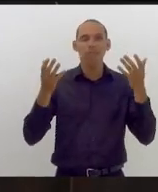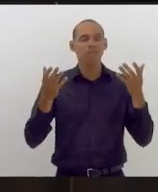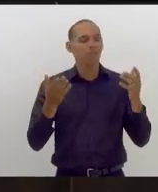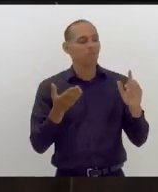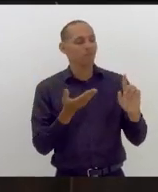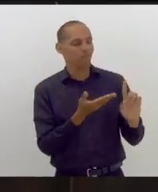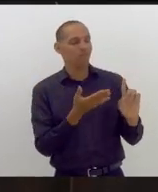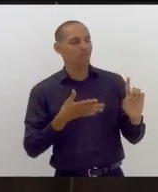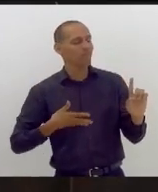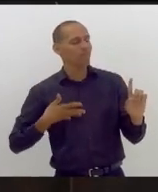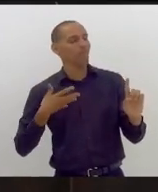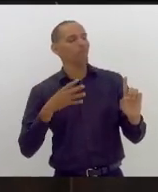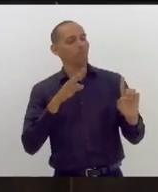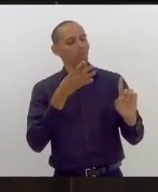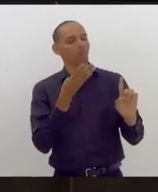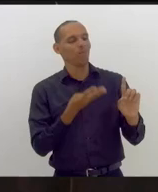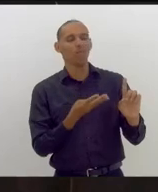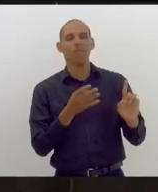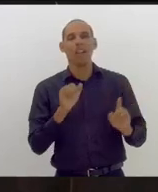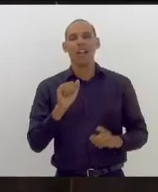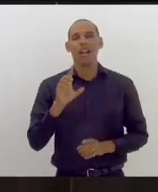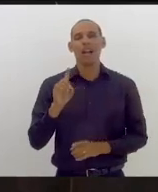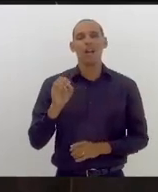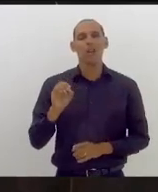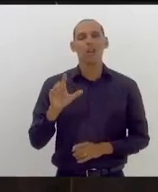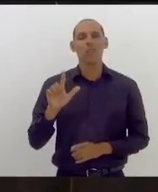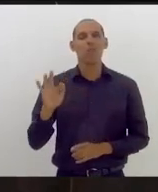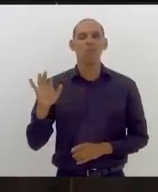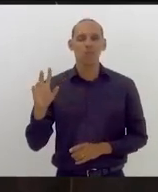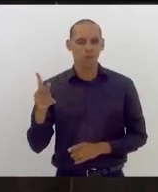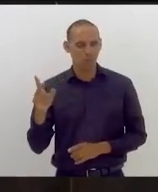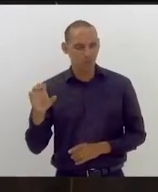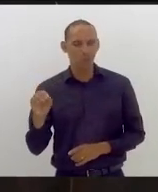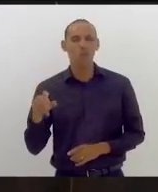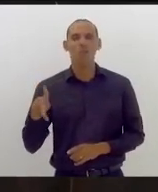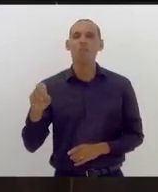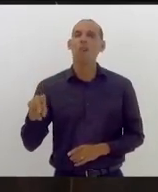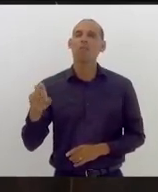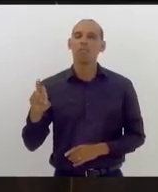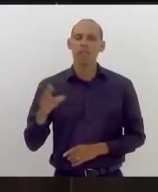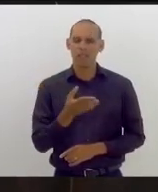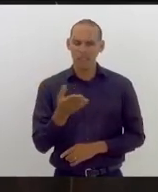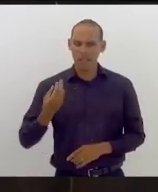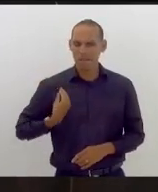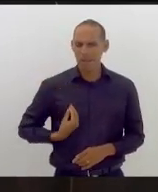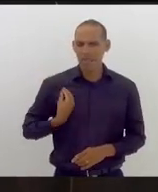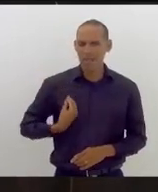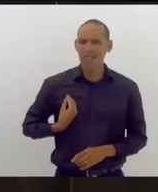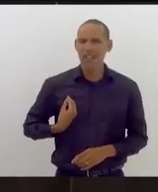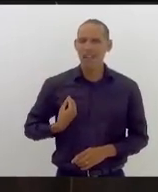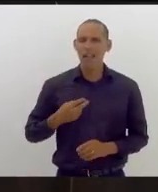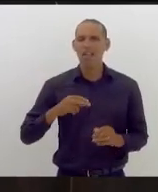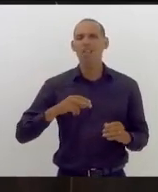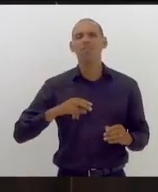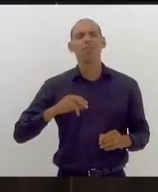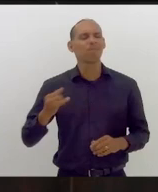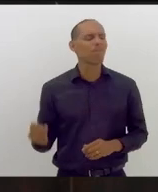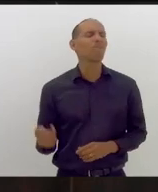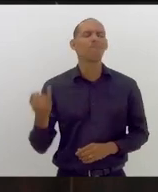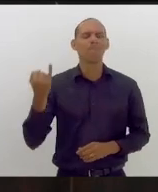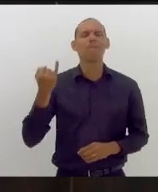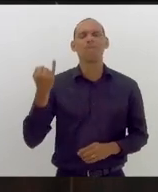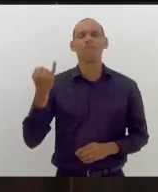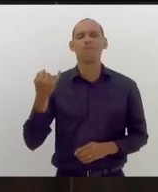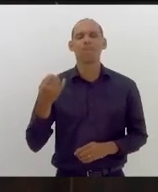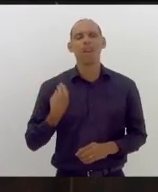querido amigo e irmão Adolfo Conde, e podem ter certeza que a presença de cada um de vocês tiveram um significado muito